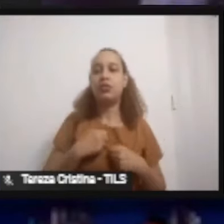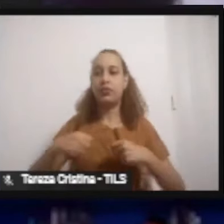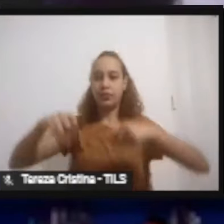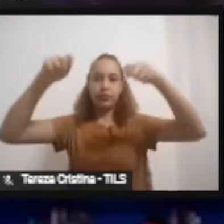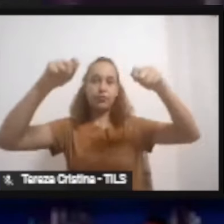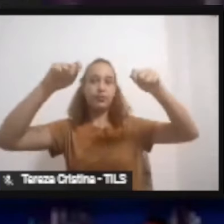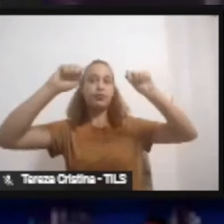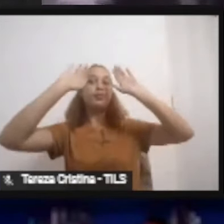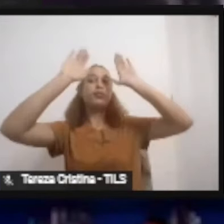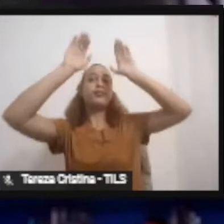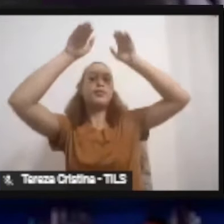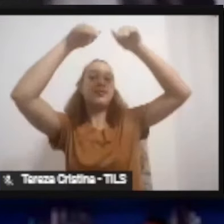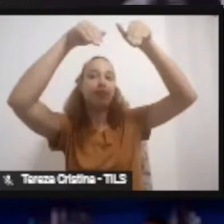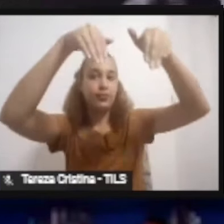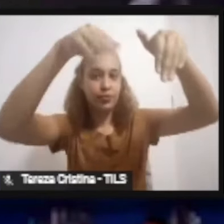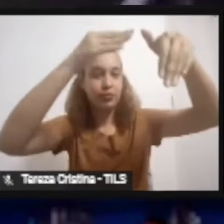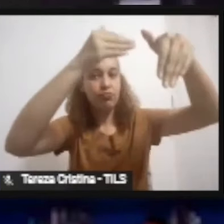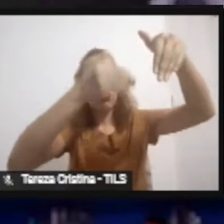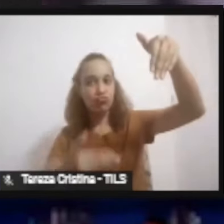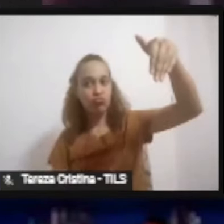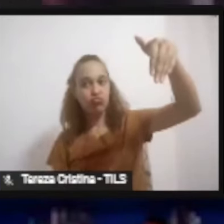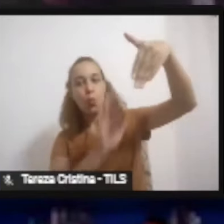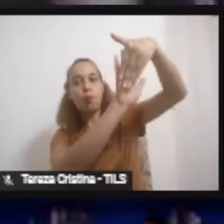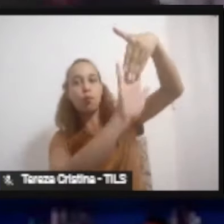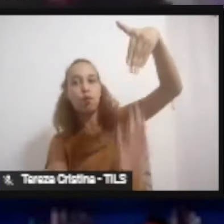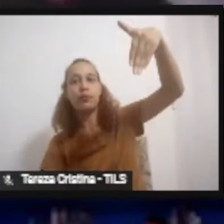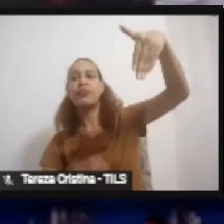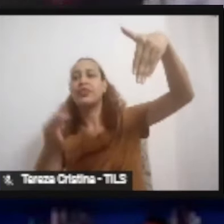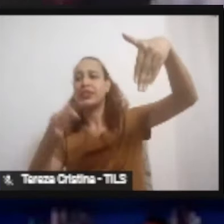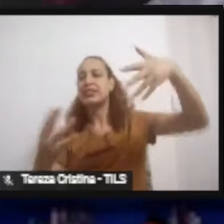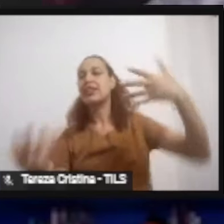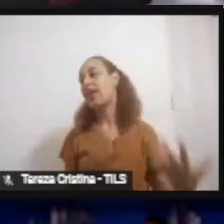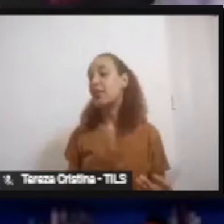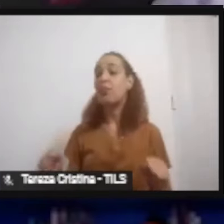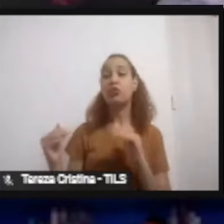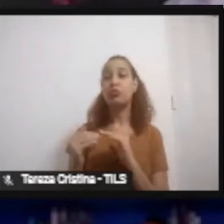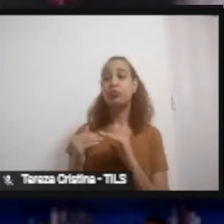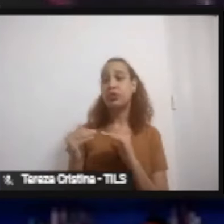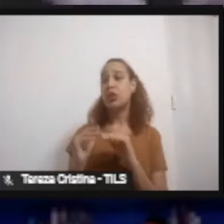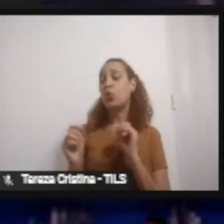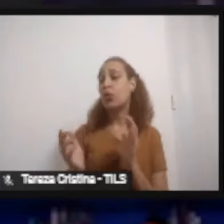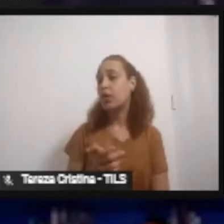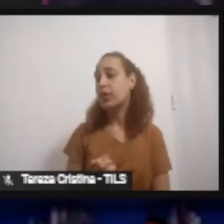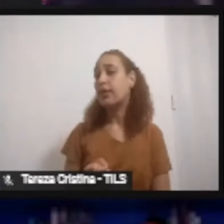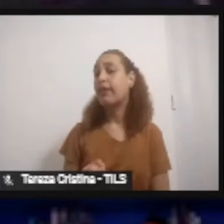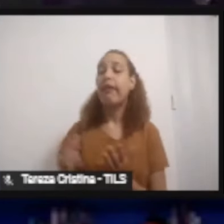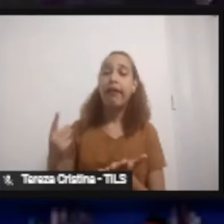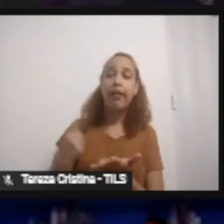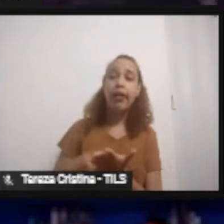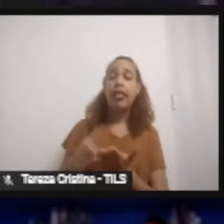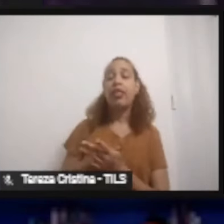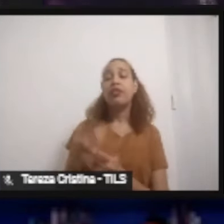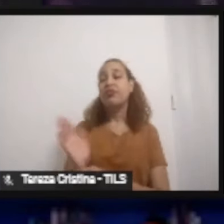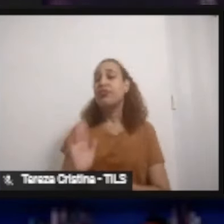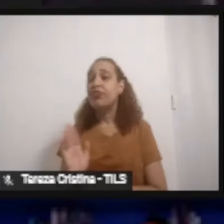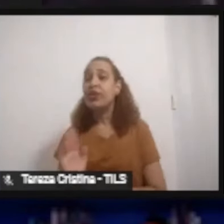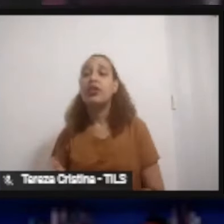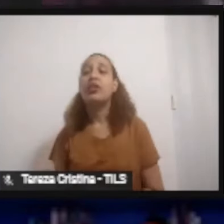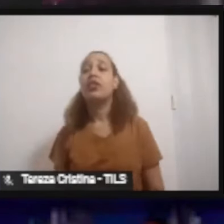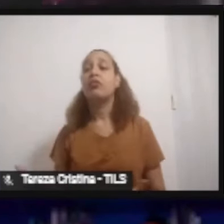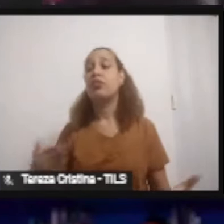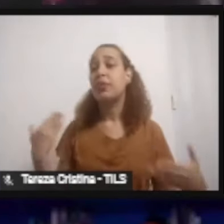da internet, vocês vão assistir um filme, que é o combinado da família, para se divertir, vocês vão passear e tomar um açaí, vão para a